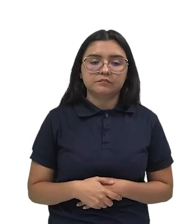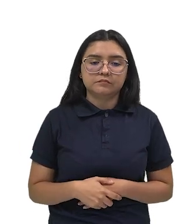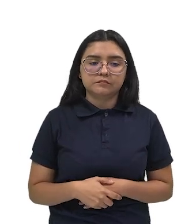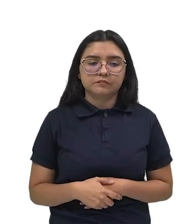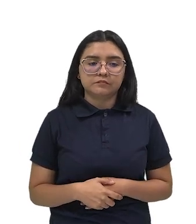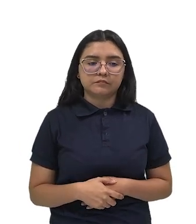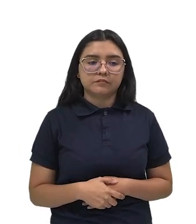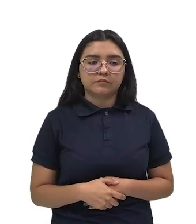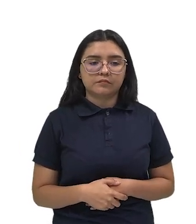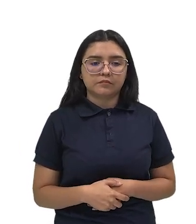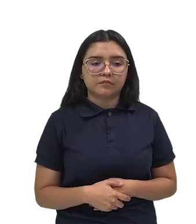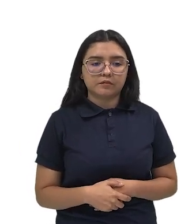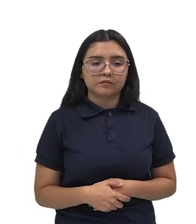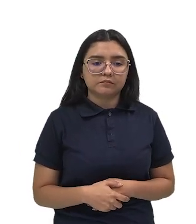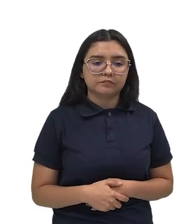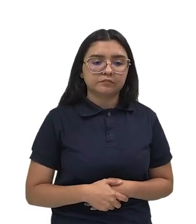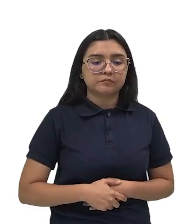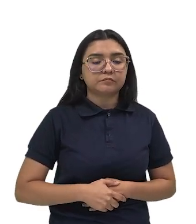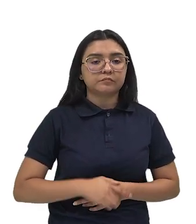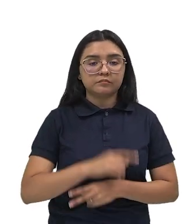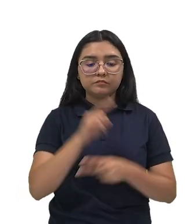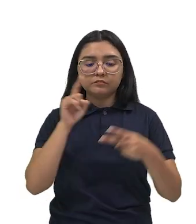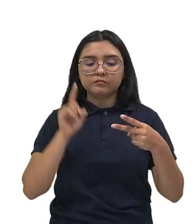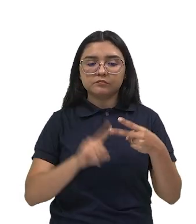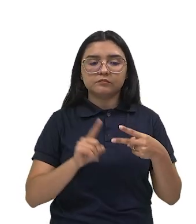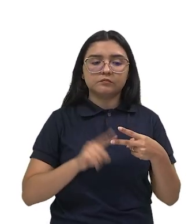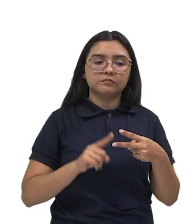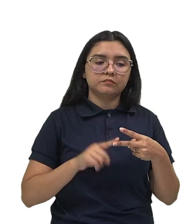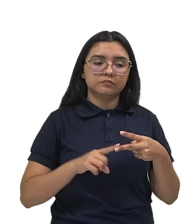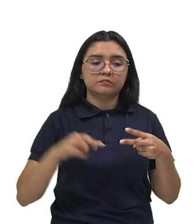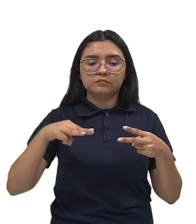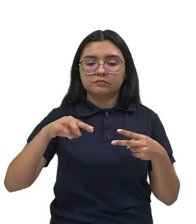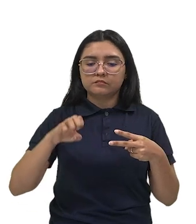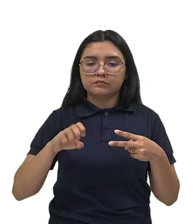quantidade. A outra foi a